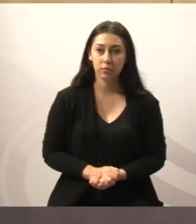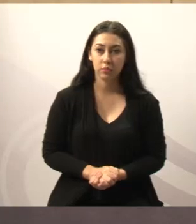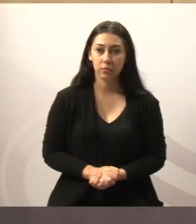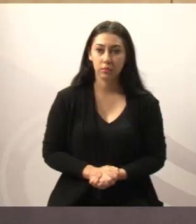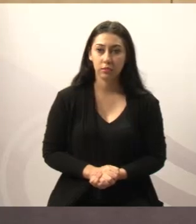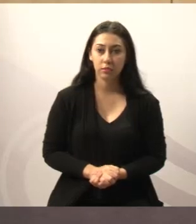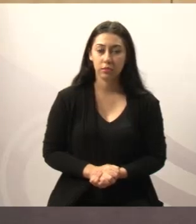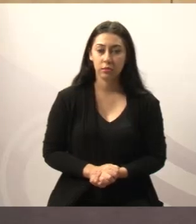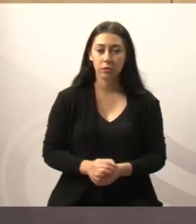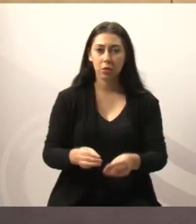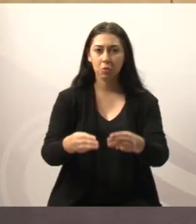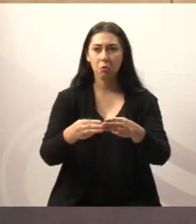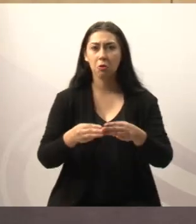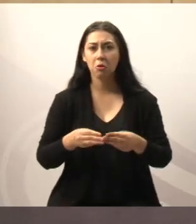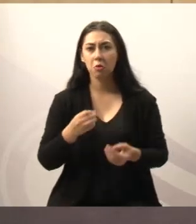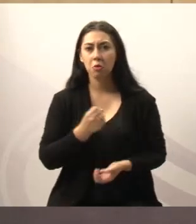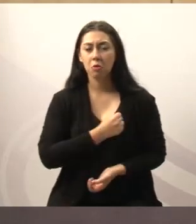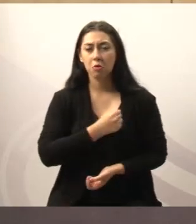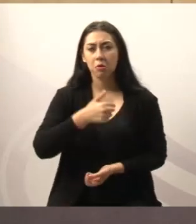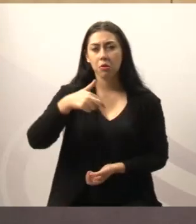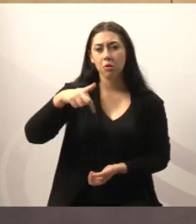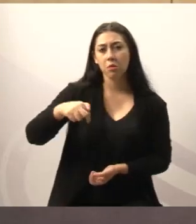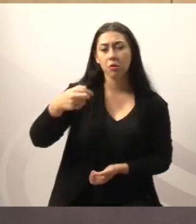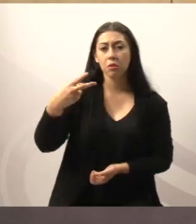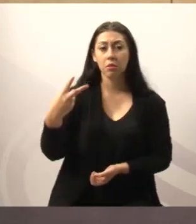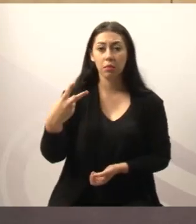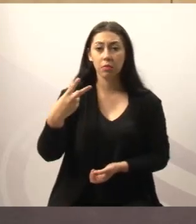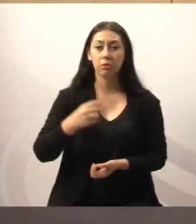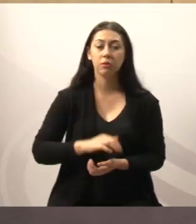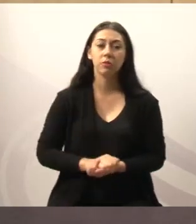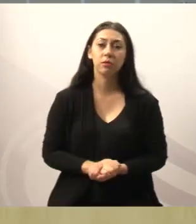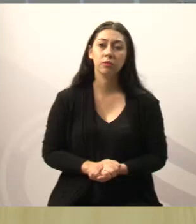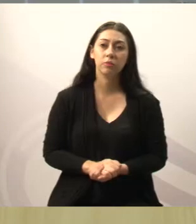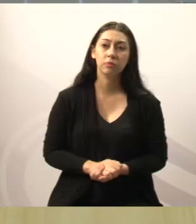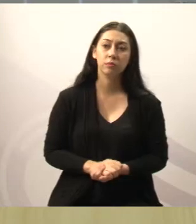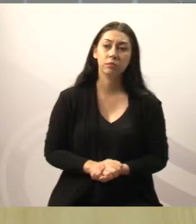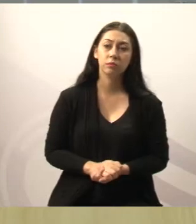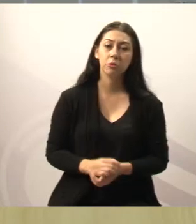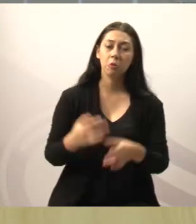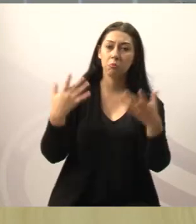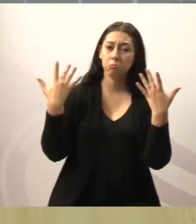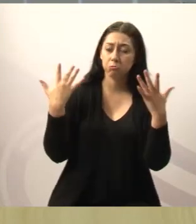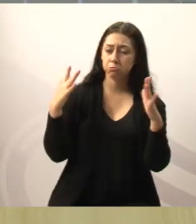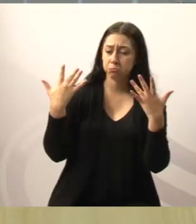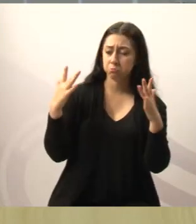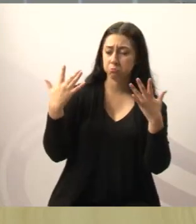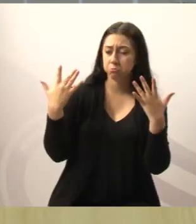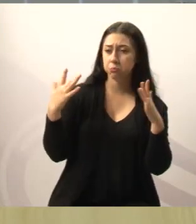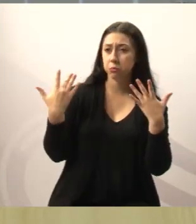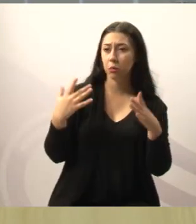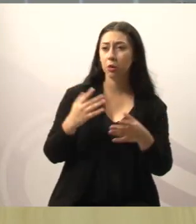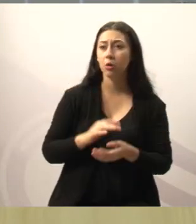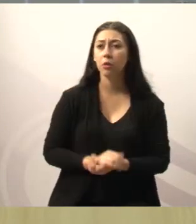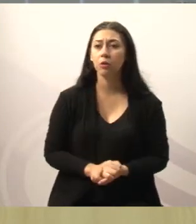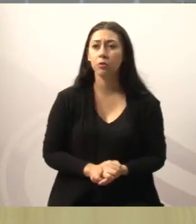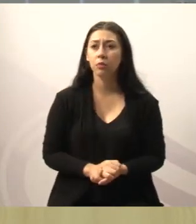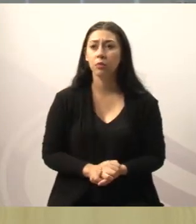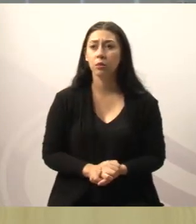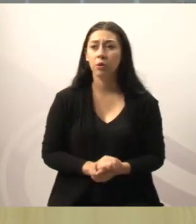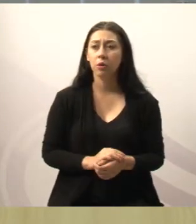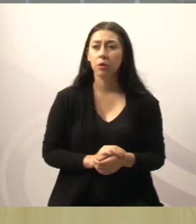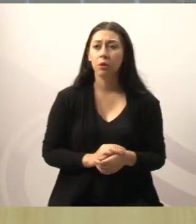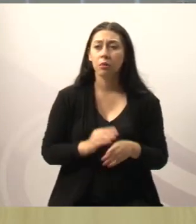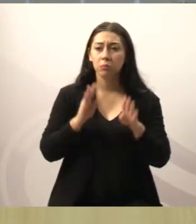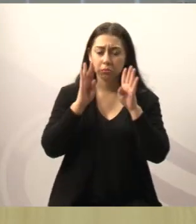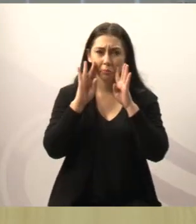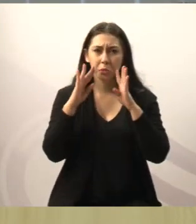Moção número 72. Moção de reconhecimento e aplausos por oportunidade do transcurso